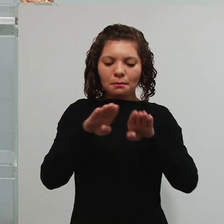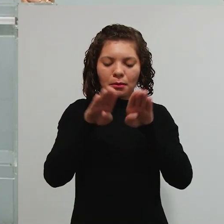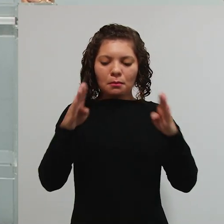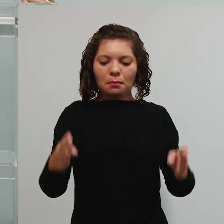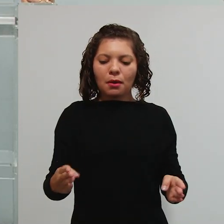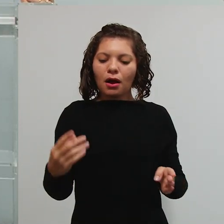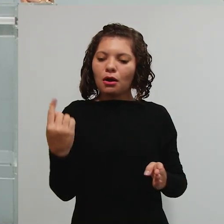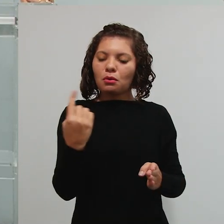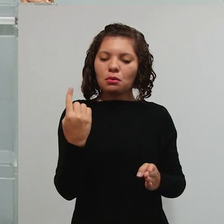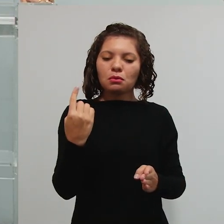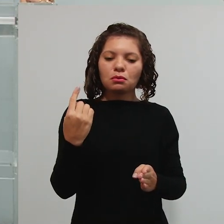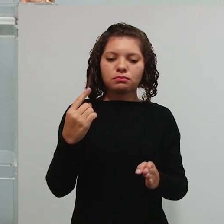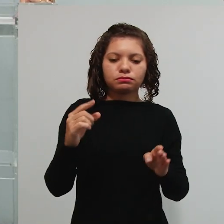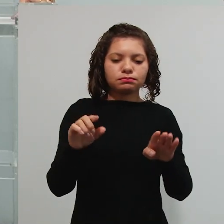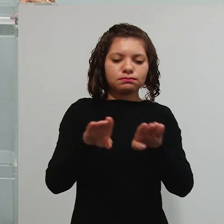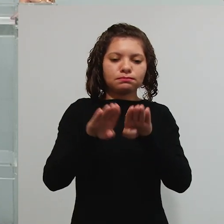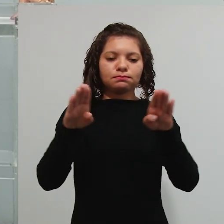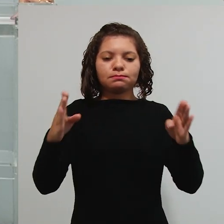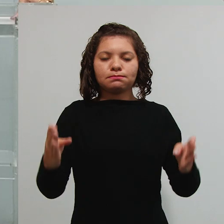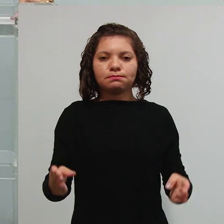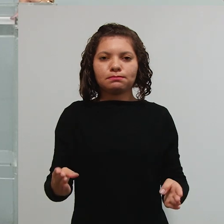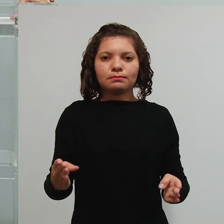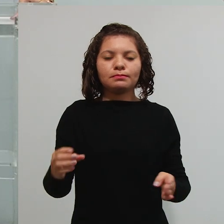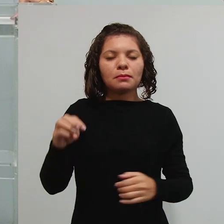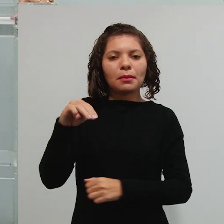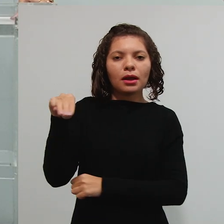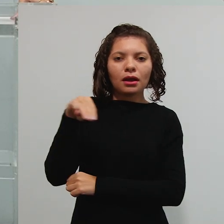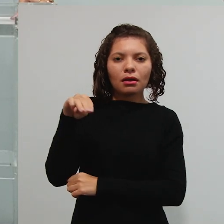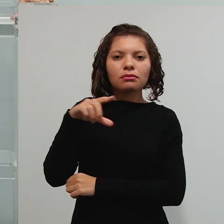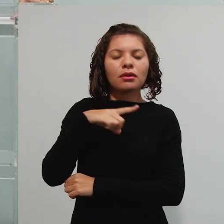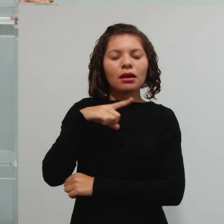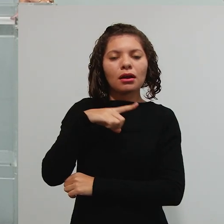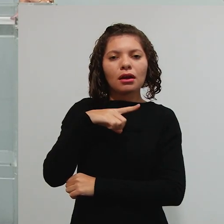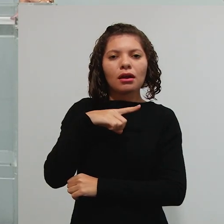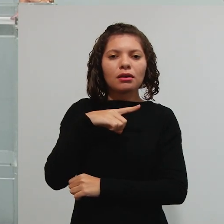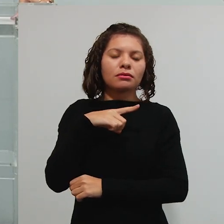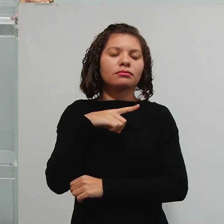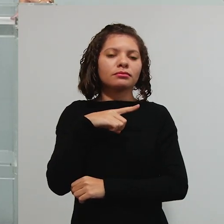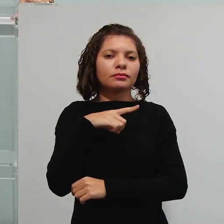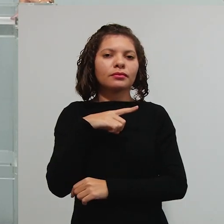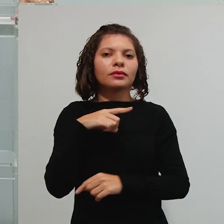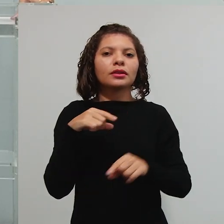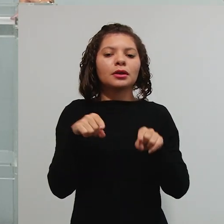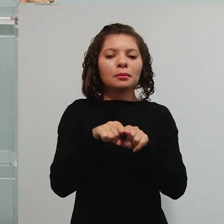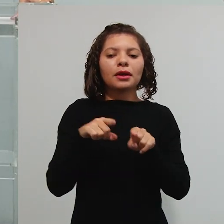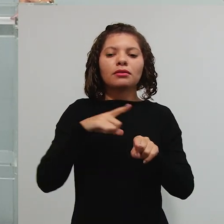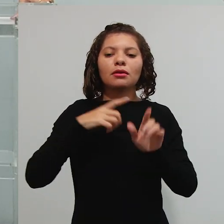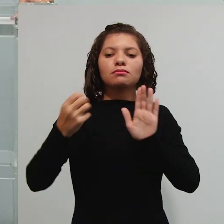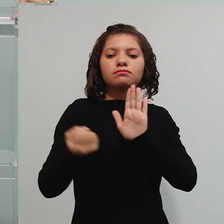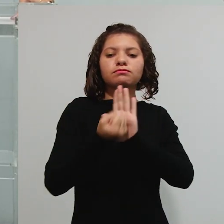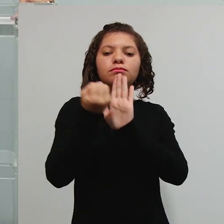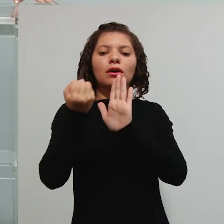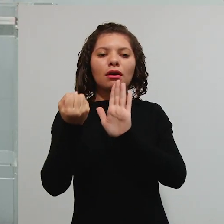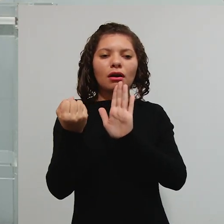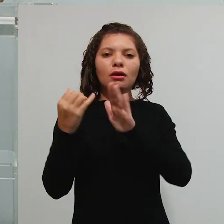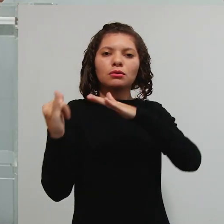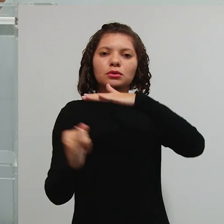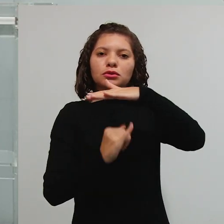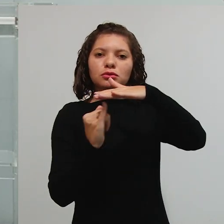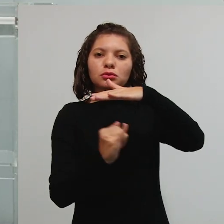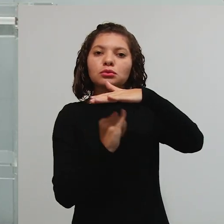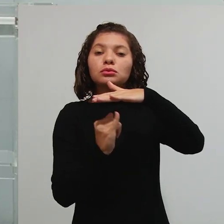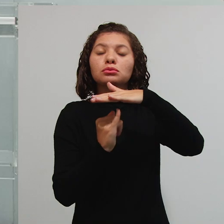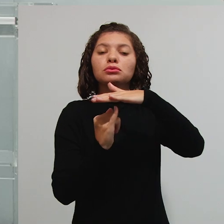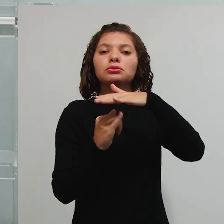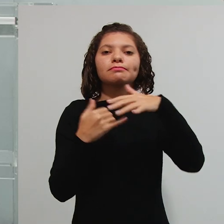alguma coisa, quase do meu tamanho, né, de 1 metro, de acrílico transparente, com a logo do instituto na frente,